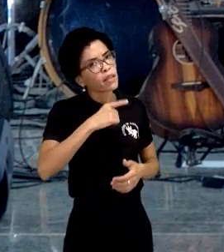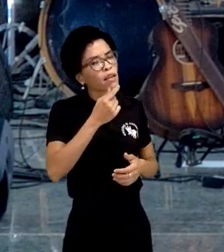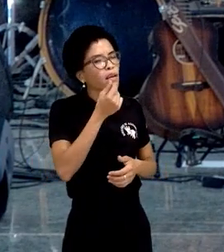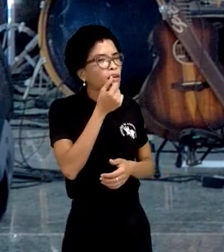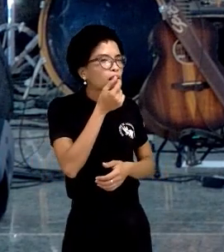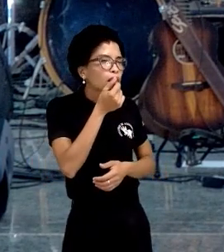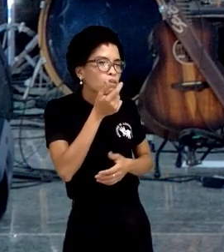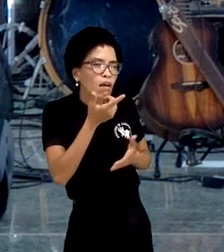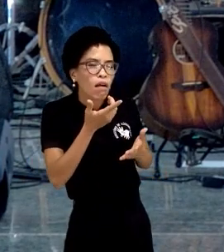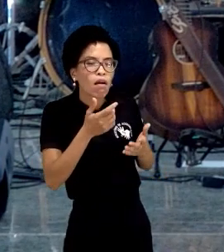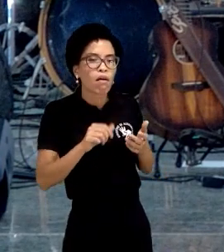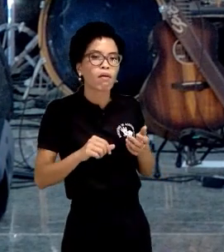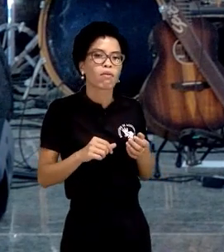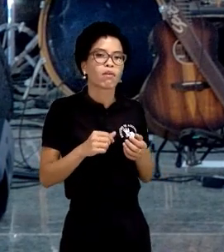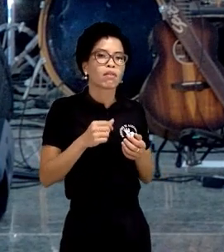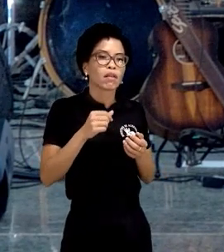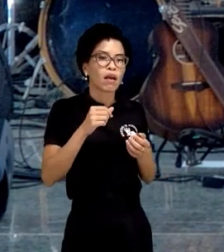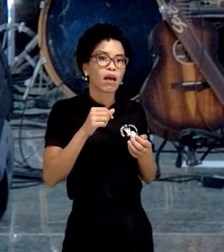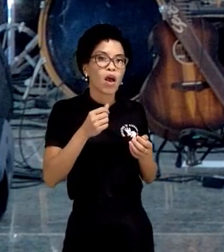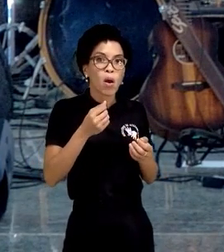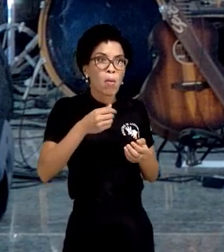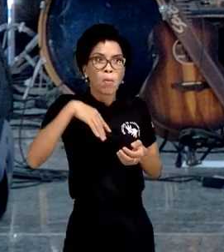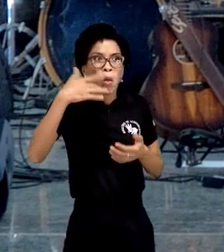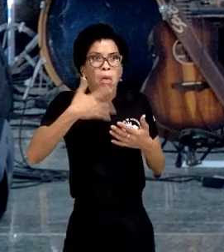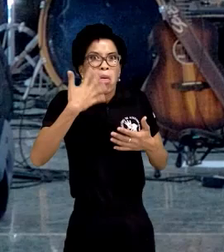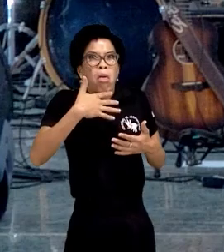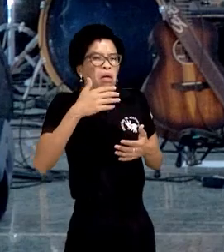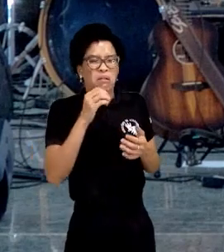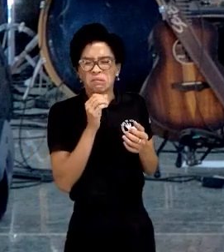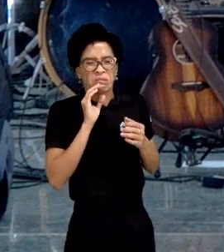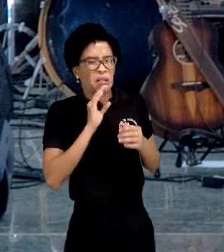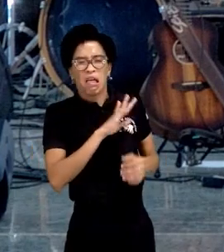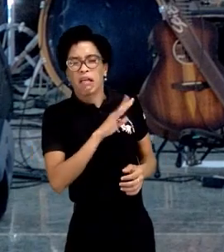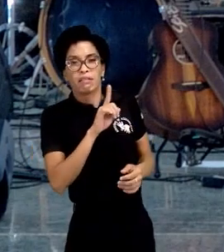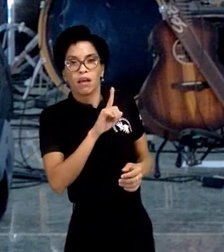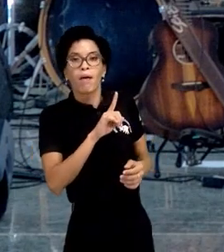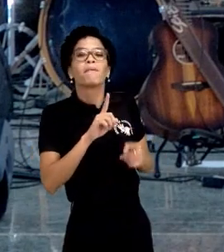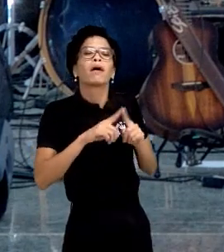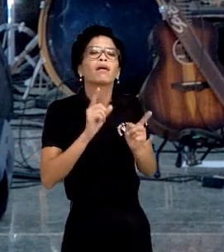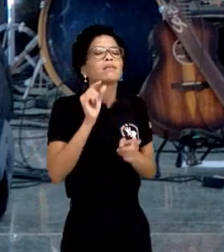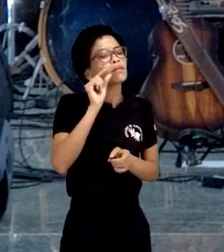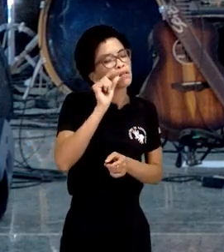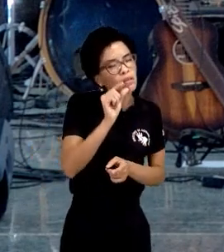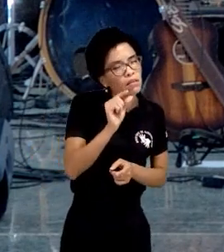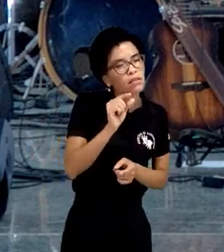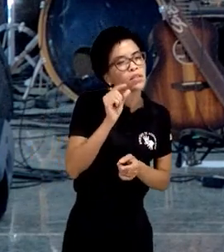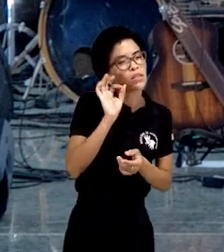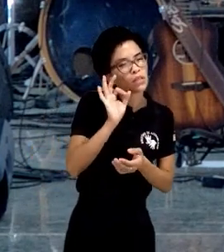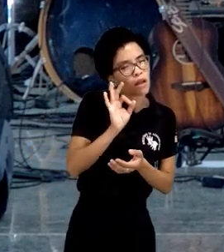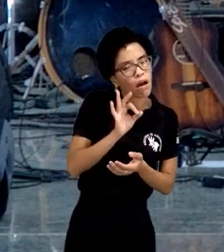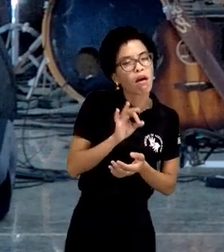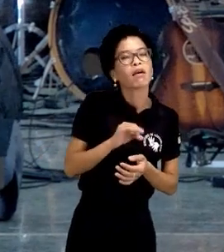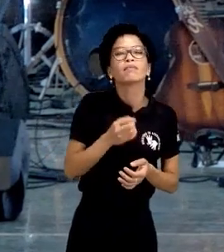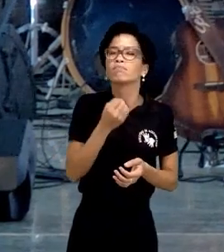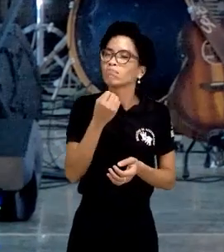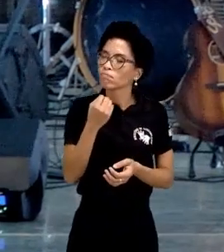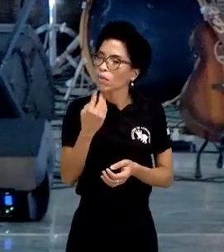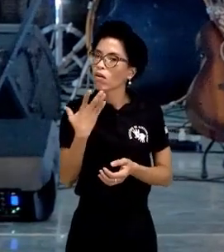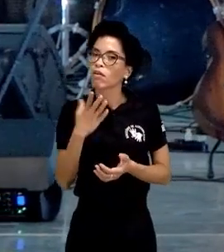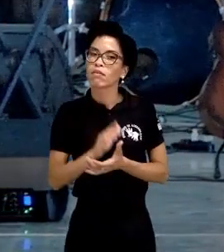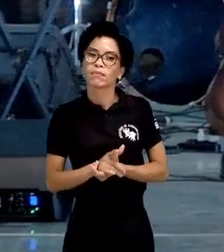explicar para o camarada que vai cortar o queijo para você, ele fica sem entender o que vai fazer. Você de repente nem pode comer